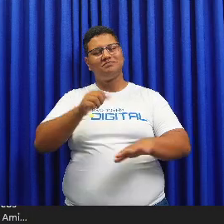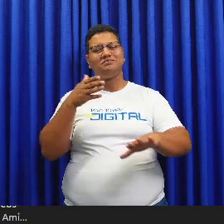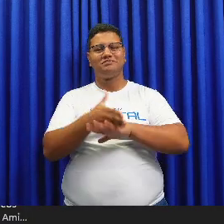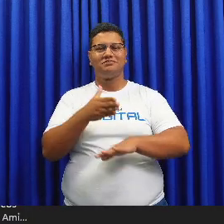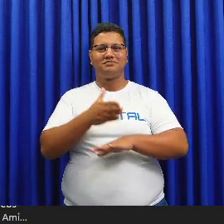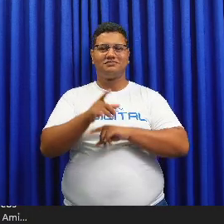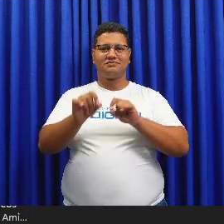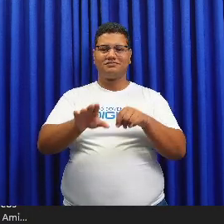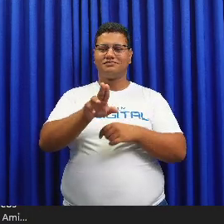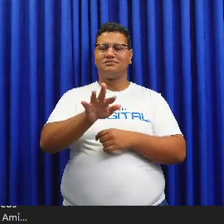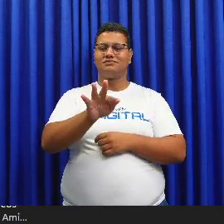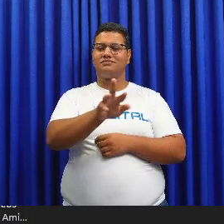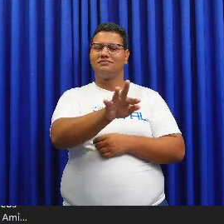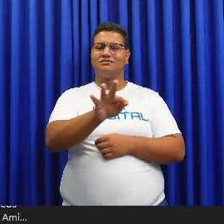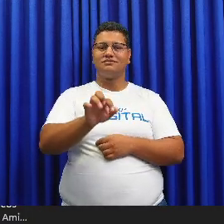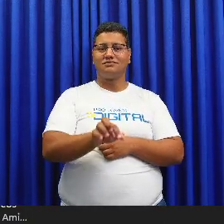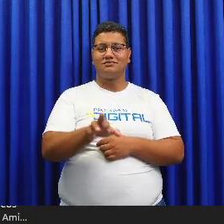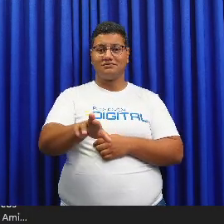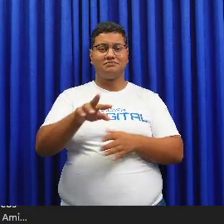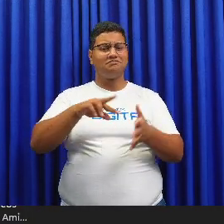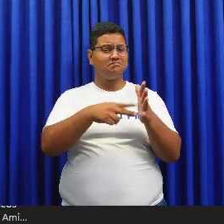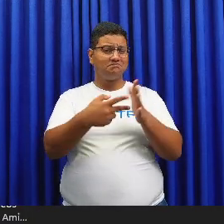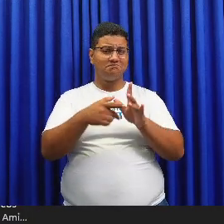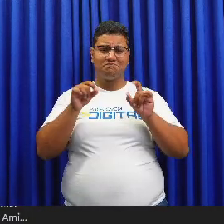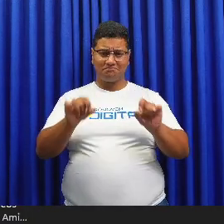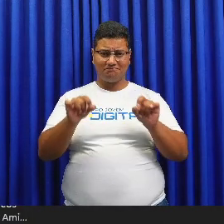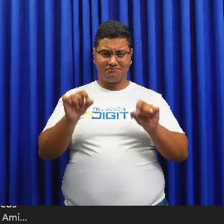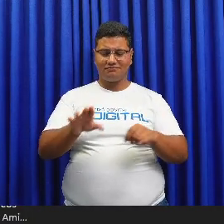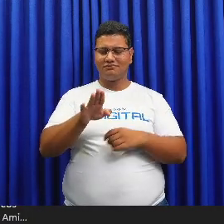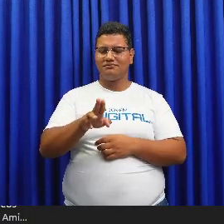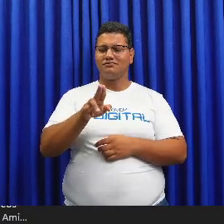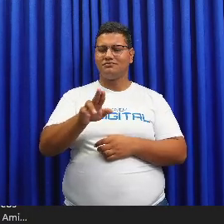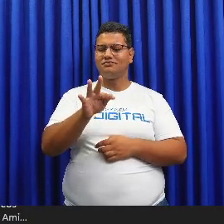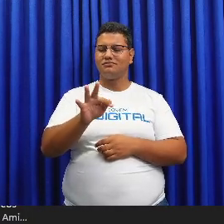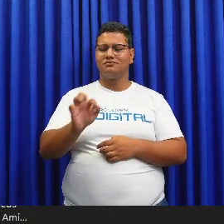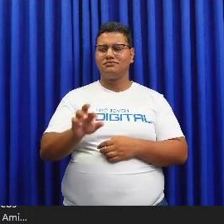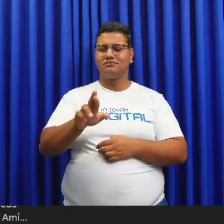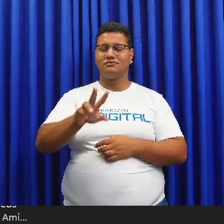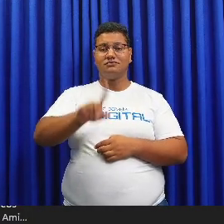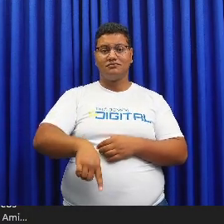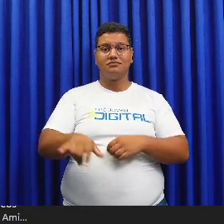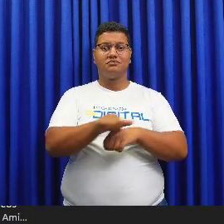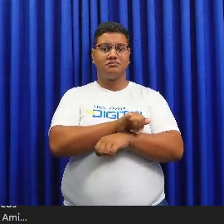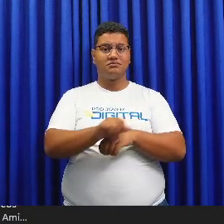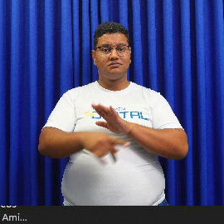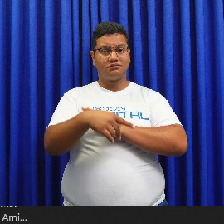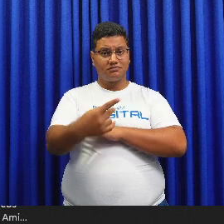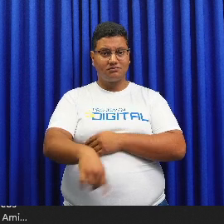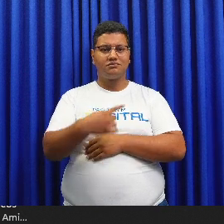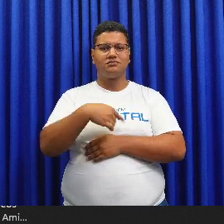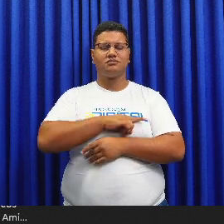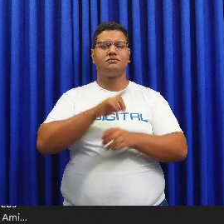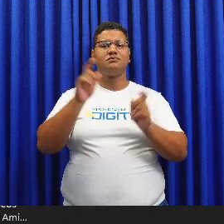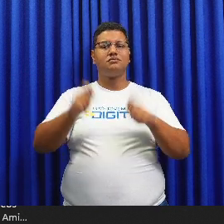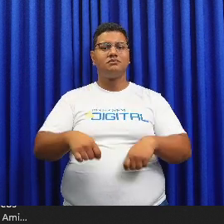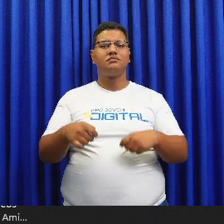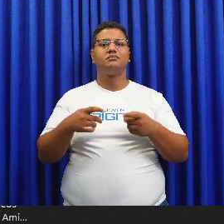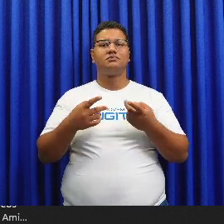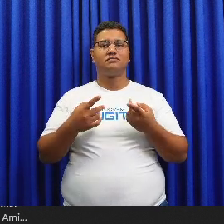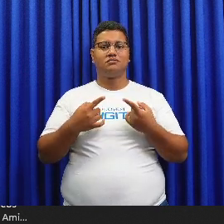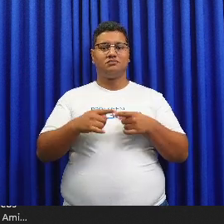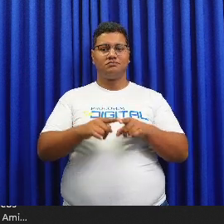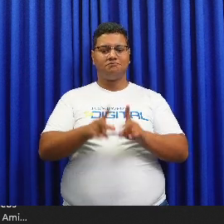acesso ao Buffer. O que é o Buffer? O Buffer é uma ferramenta em que você pode